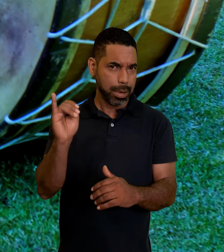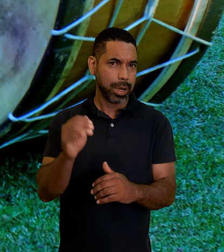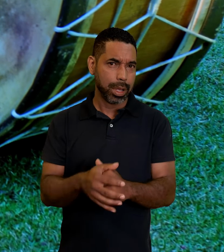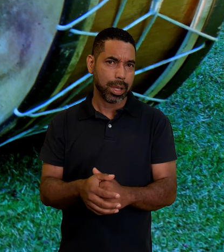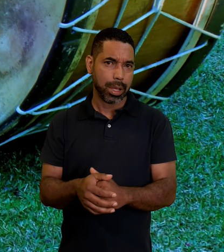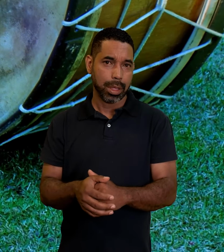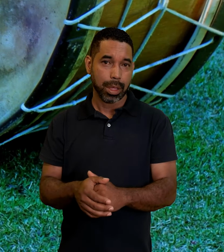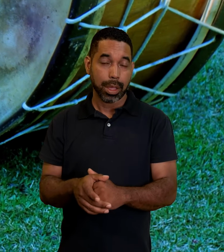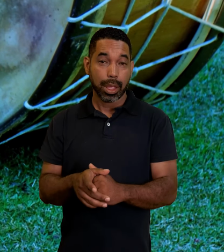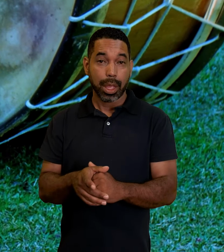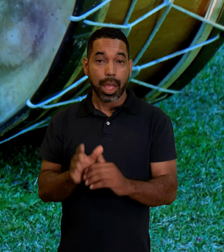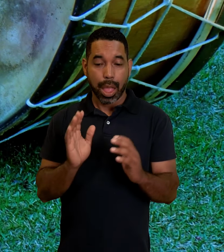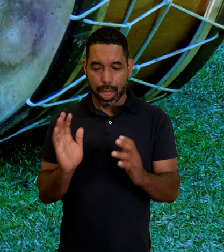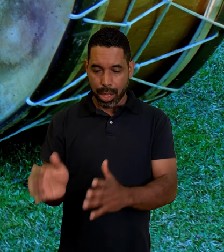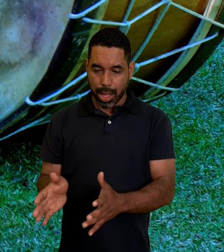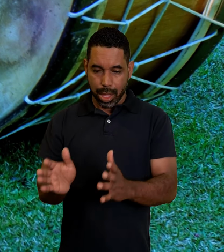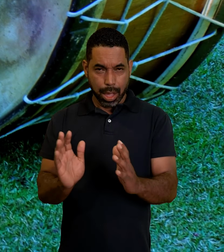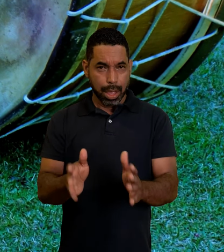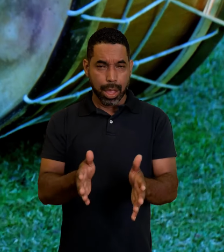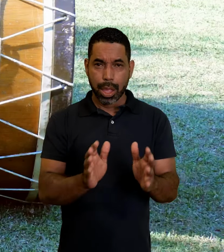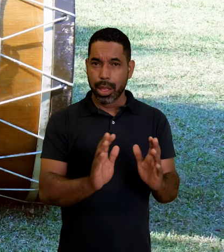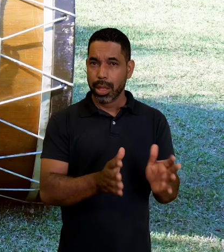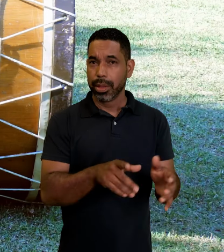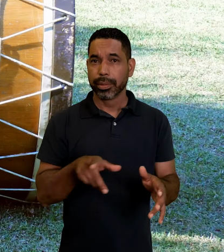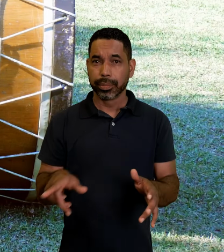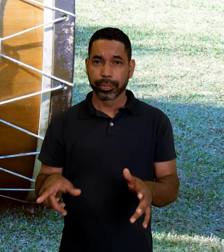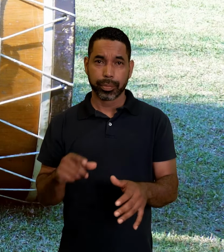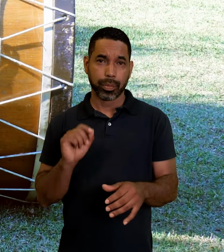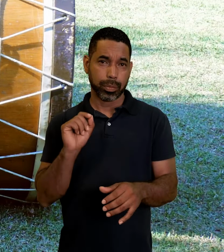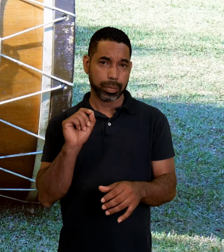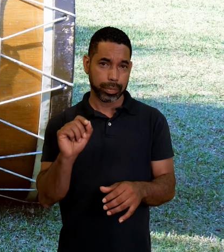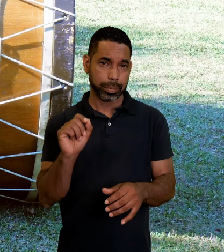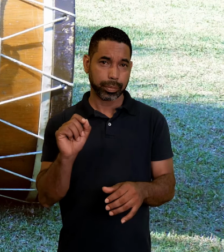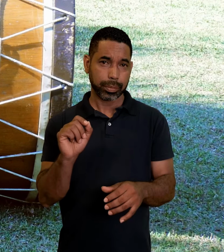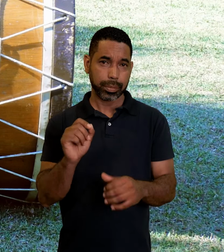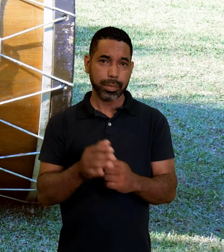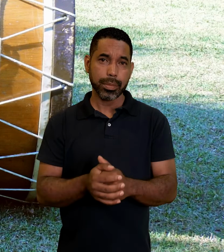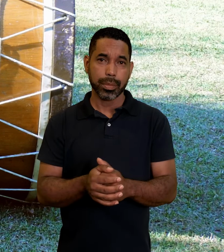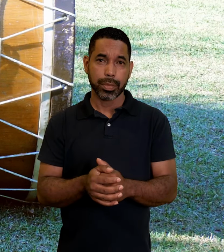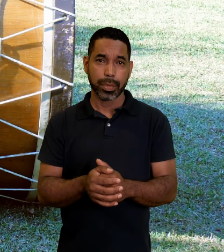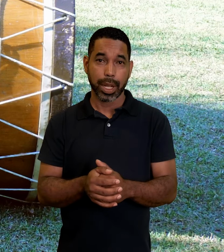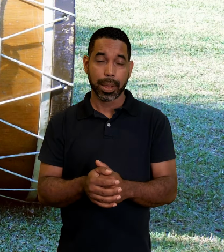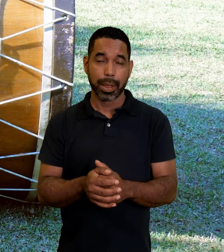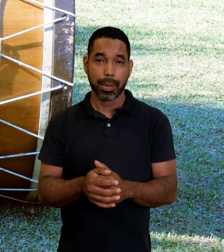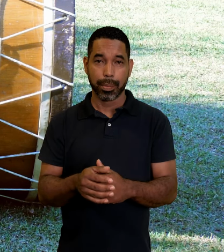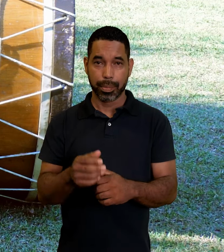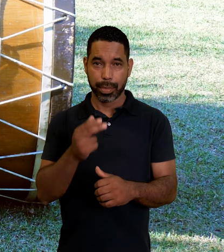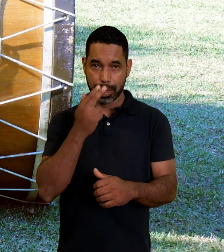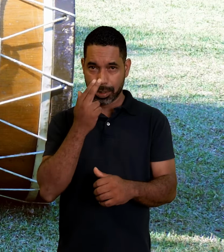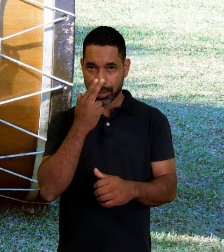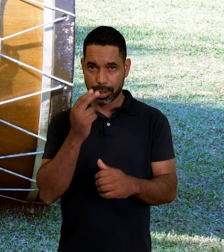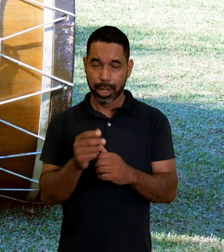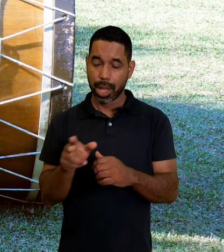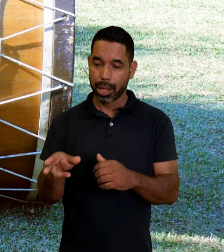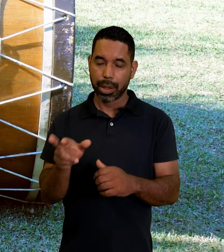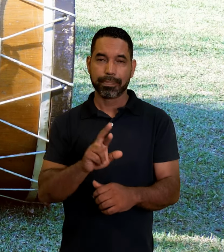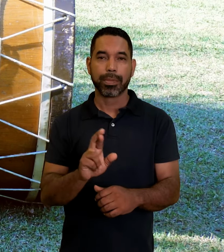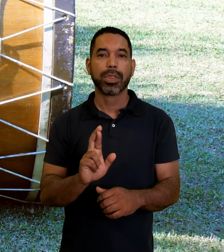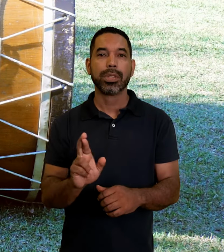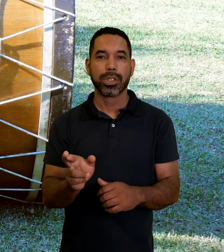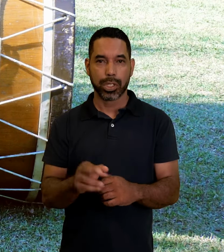esse instrumento solista, mas também ele tem toda uma função que é espiritual também